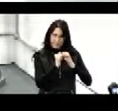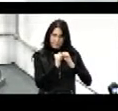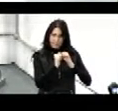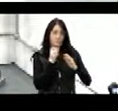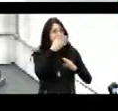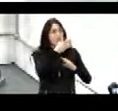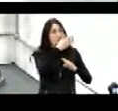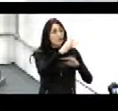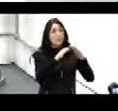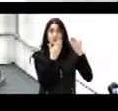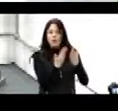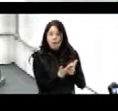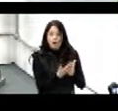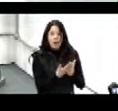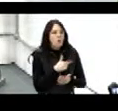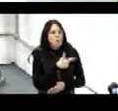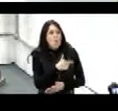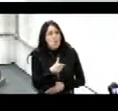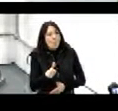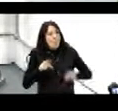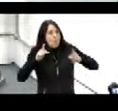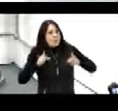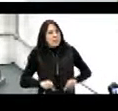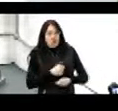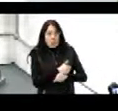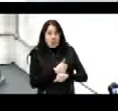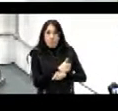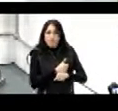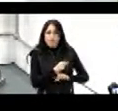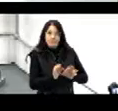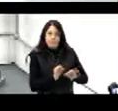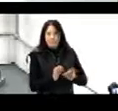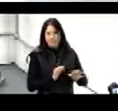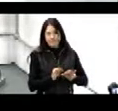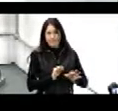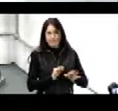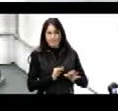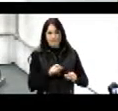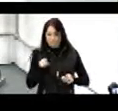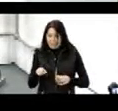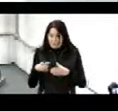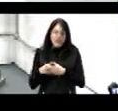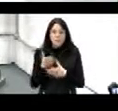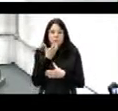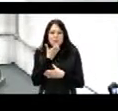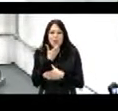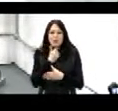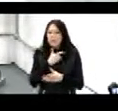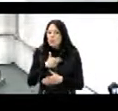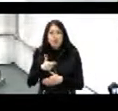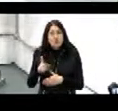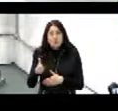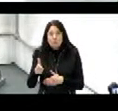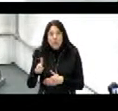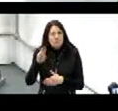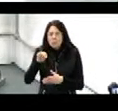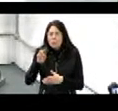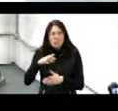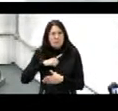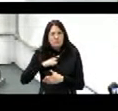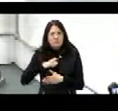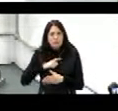deficiência intelectual. E essas crianças nunca tiveram um espaço de discussão. O fato delas terem